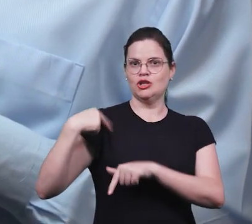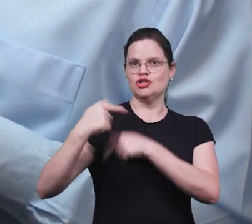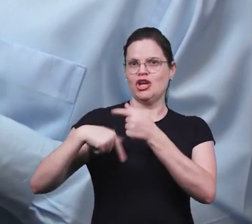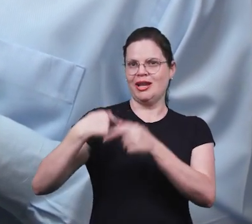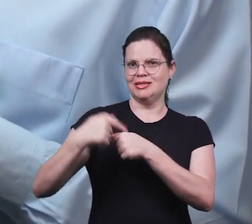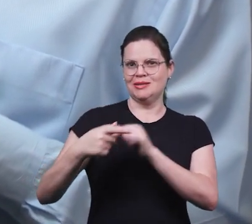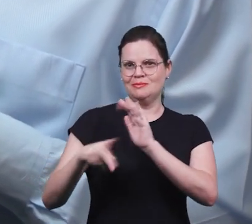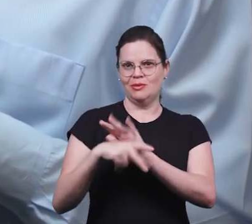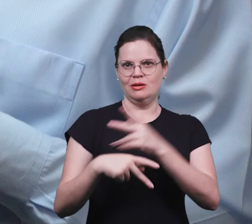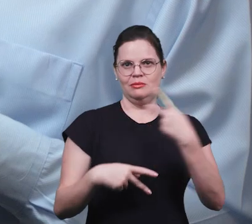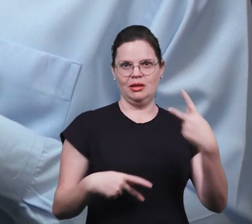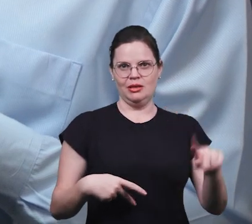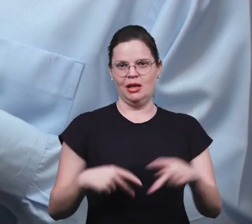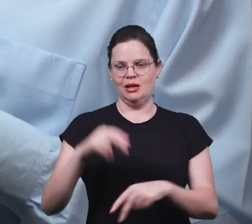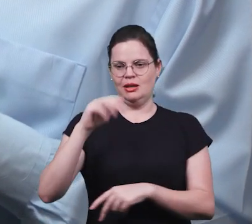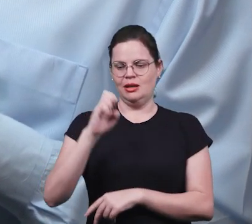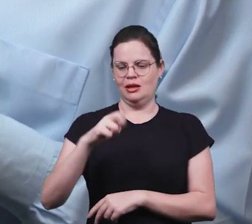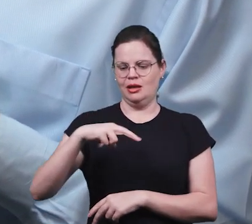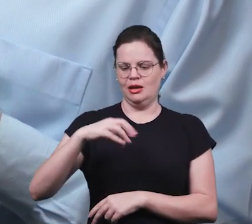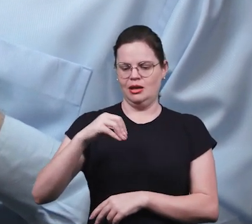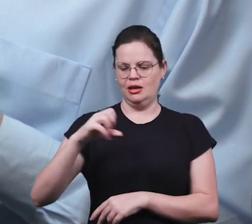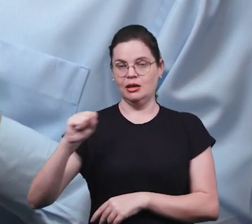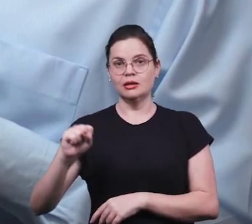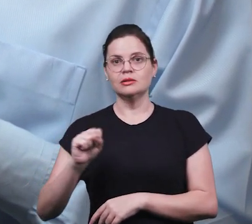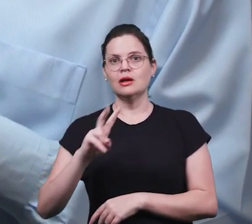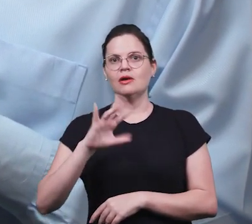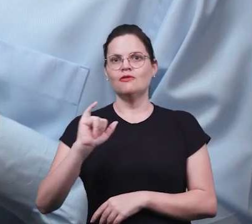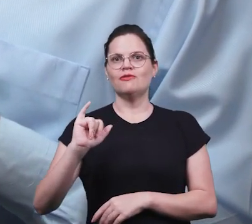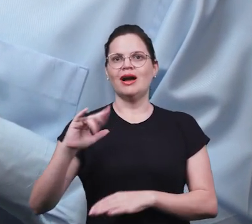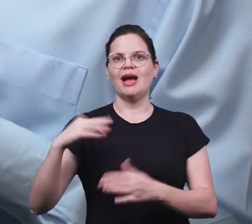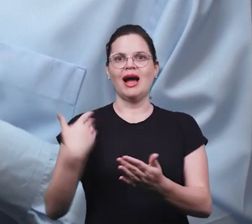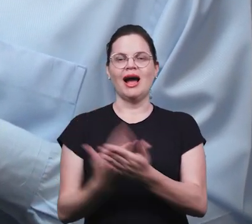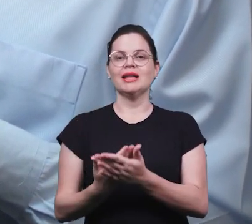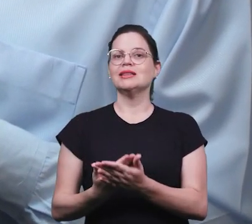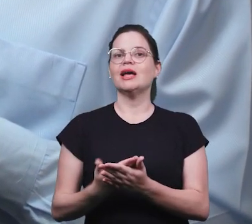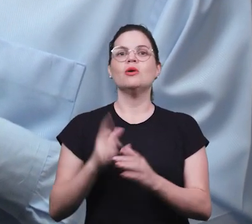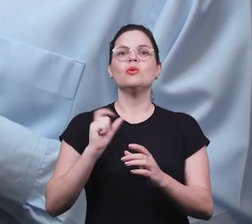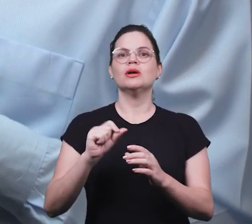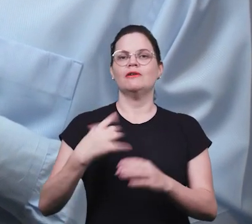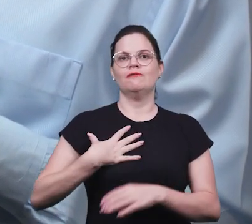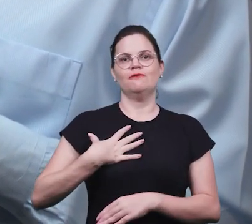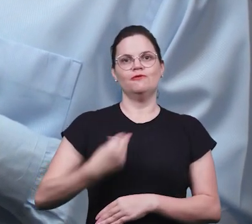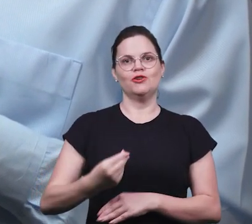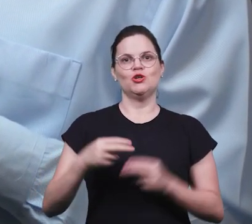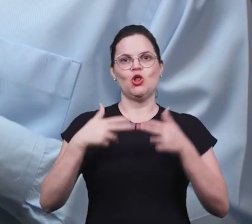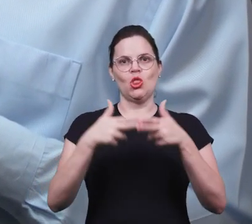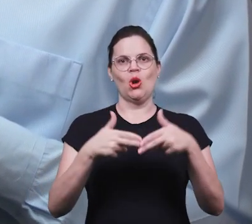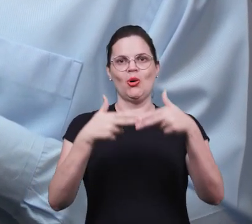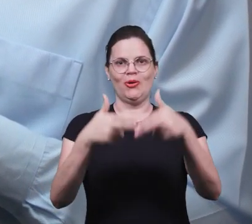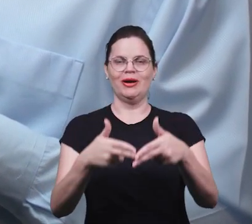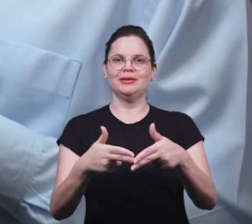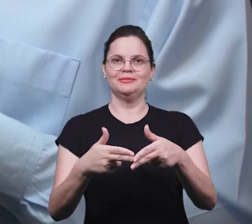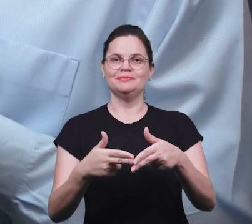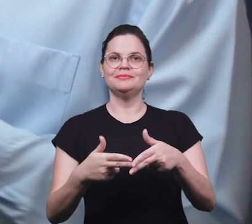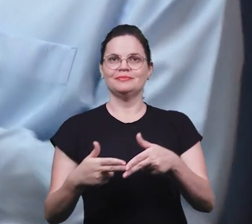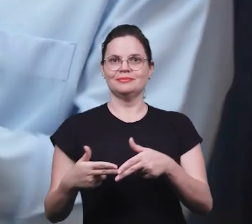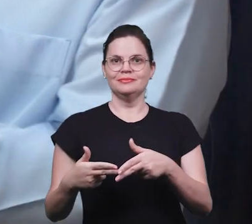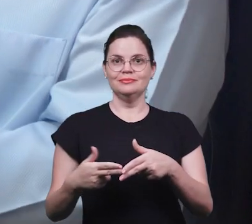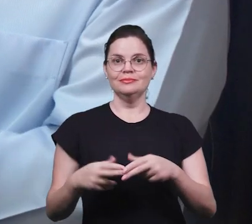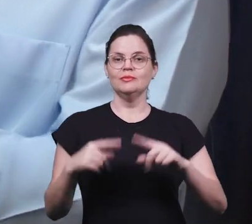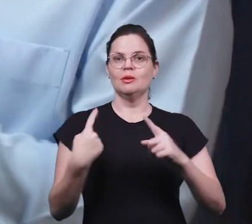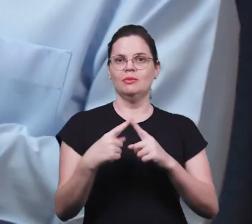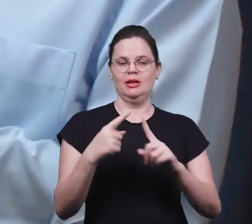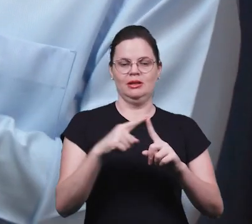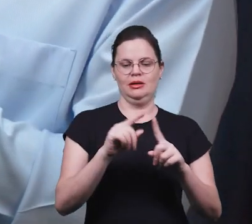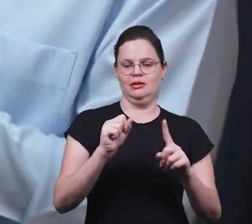até Sem, né, dos filhos de Noé, Sem, Cão e Jafé, são descendentes de Enos, e de Sem vem